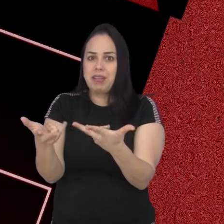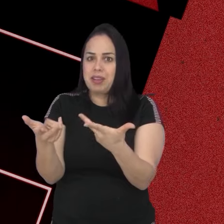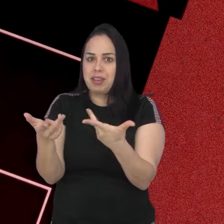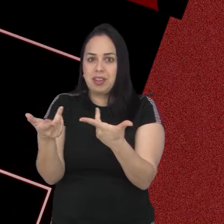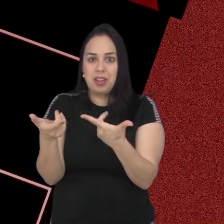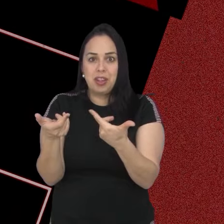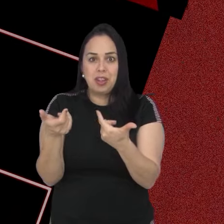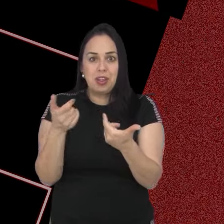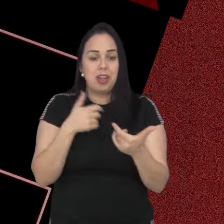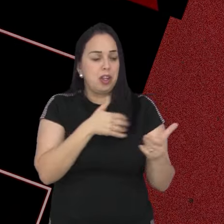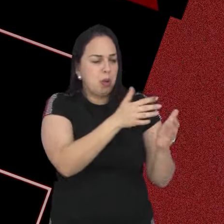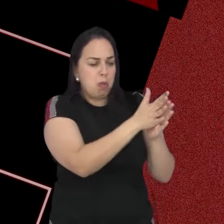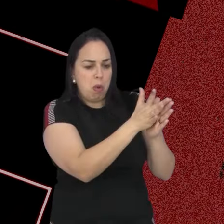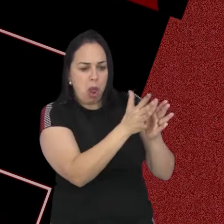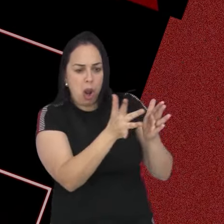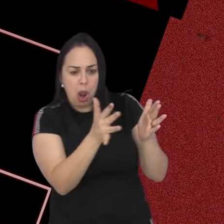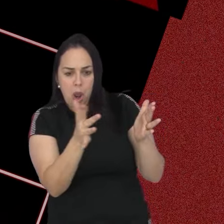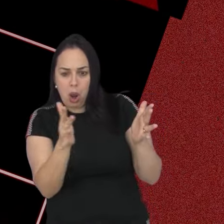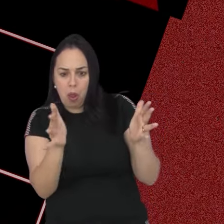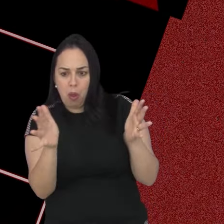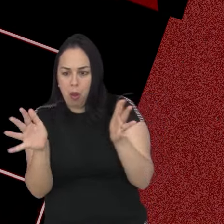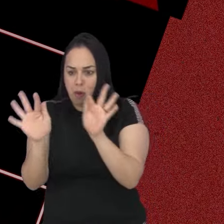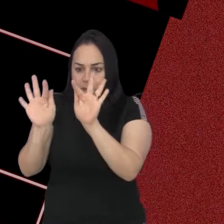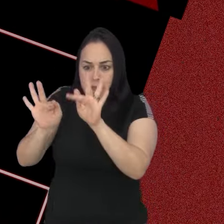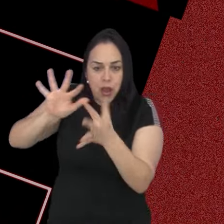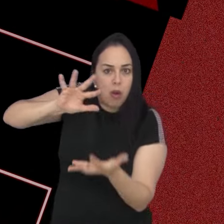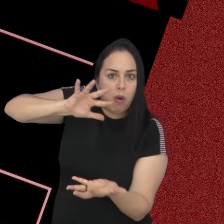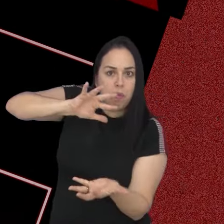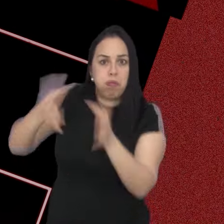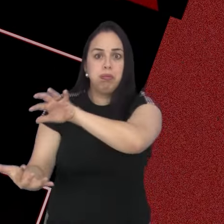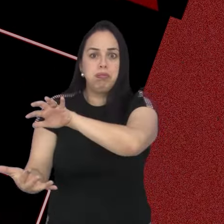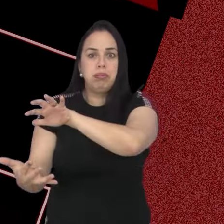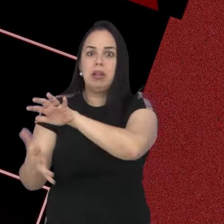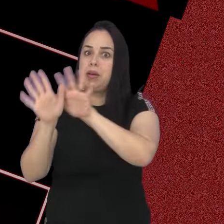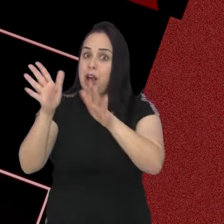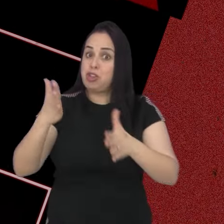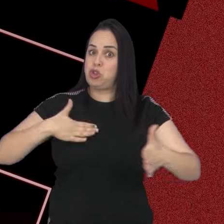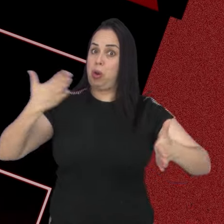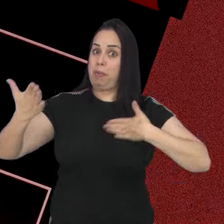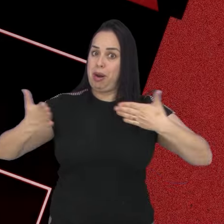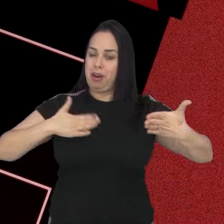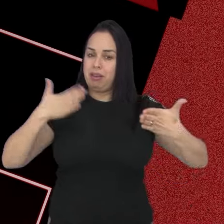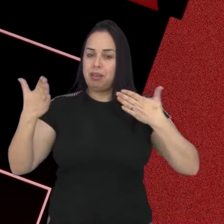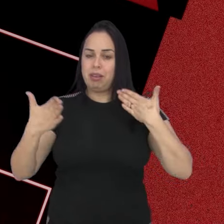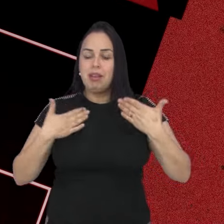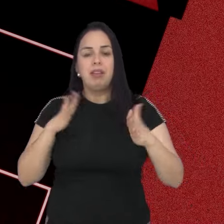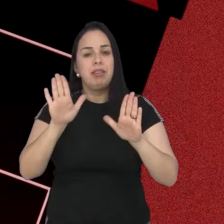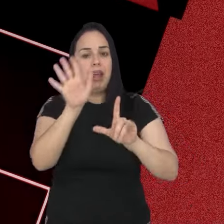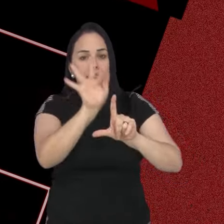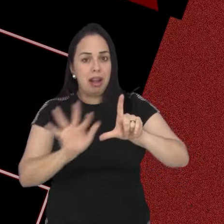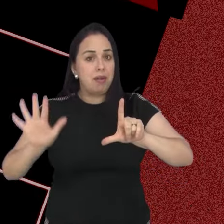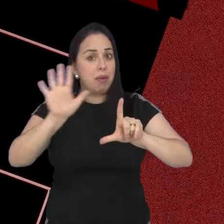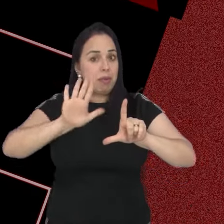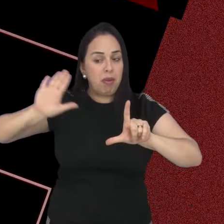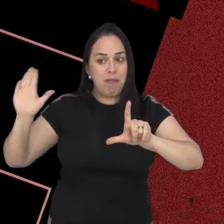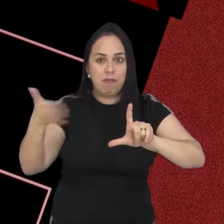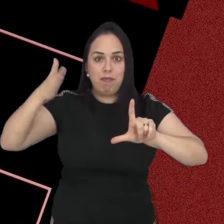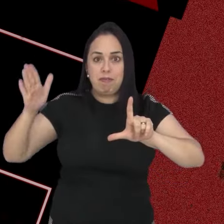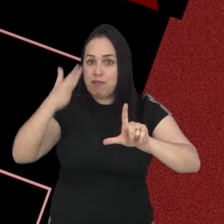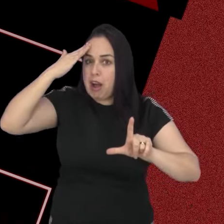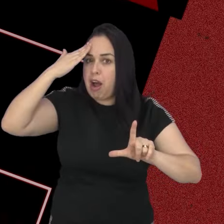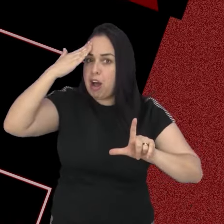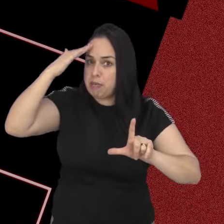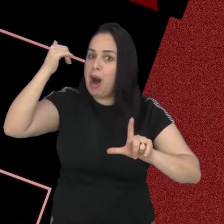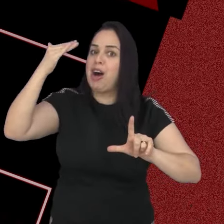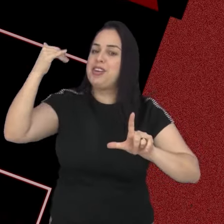tem uma reviravolta. Aguardem muitas surpresas. O longa, gente, é encontrado numa das mais